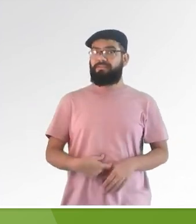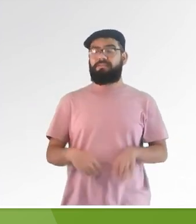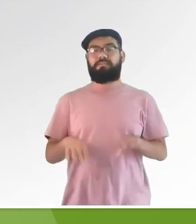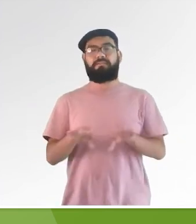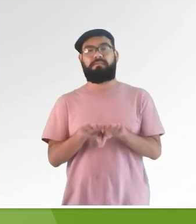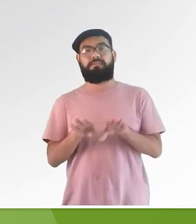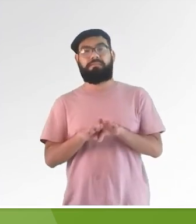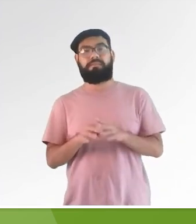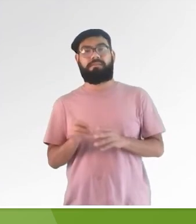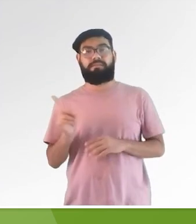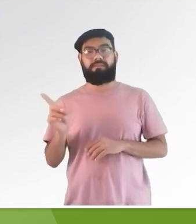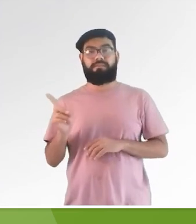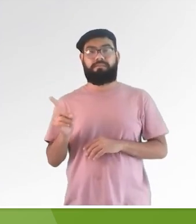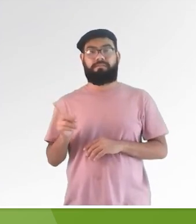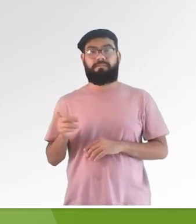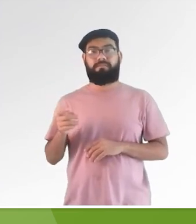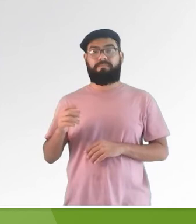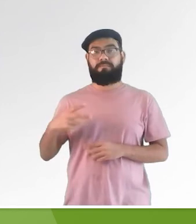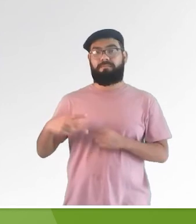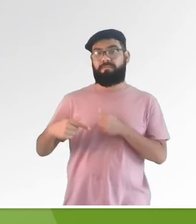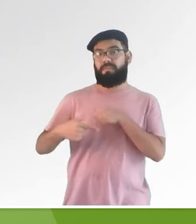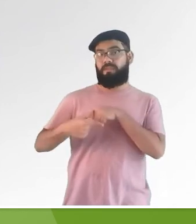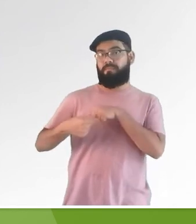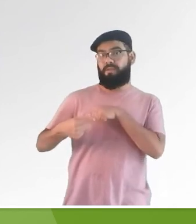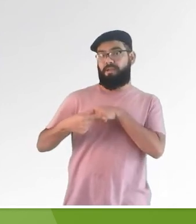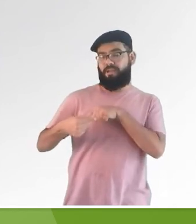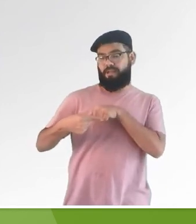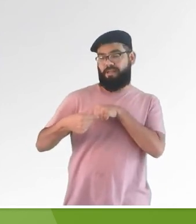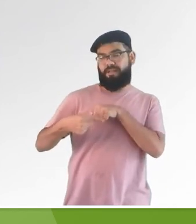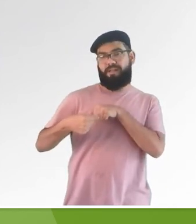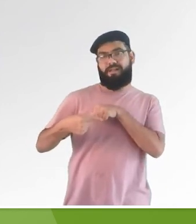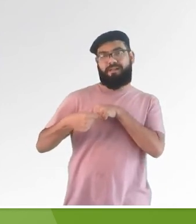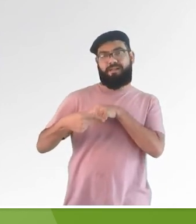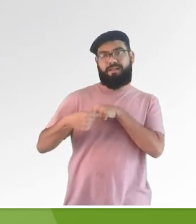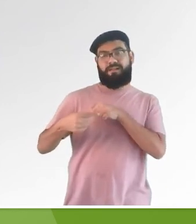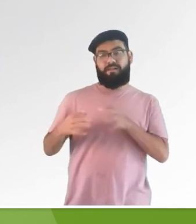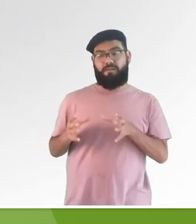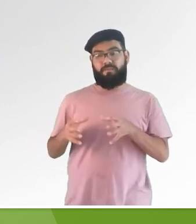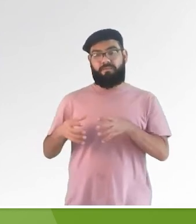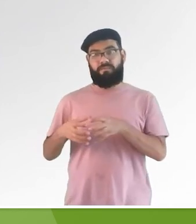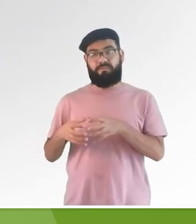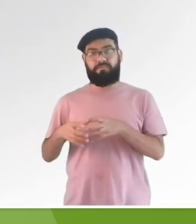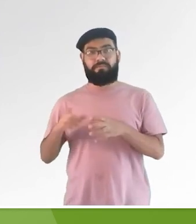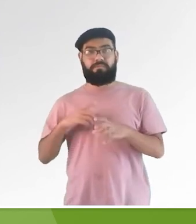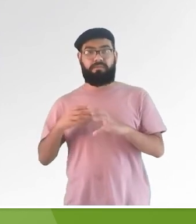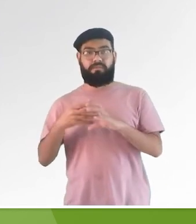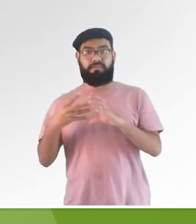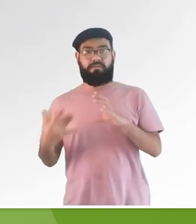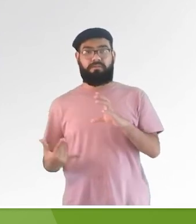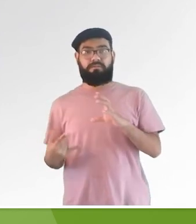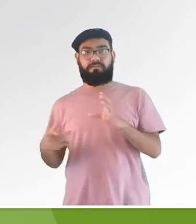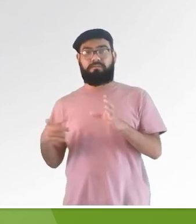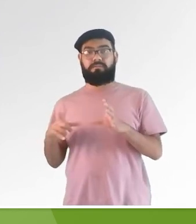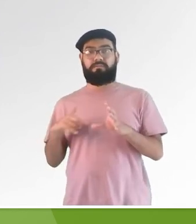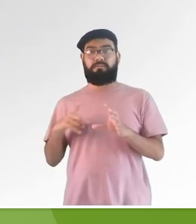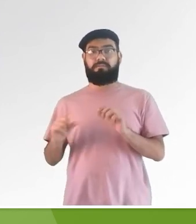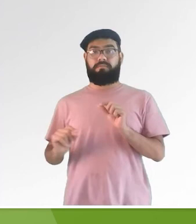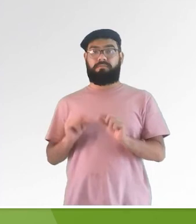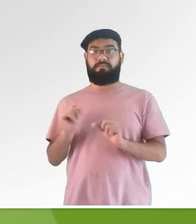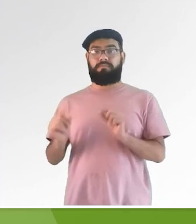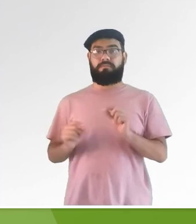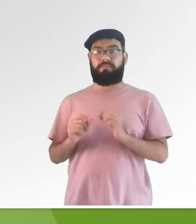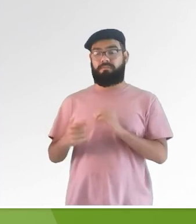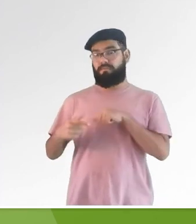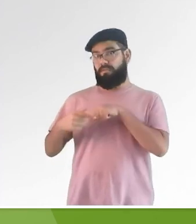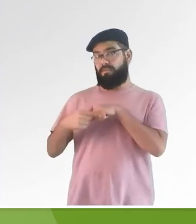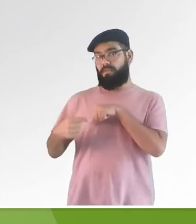os mamíferos, que é um grupo de animais que tem aí, entre outras características, a presença das glândulas mamárias, que